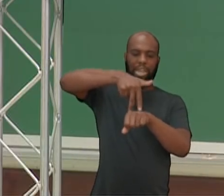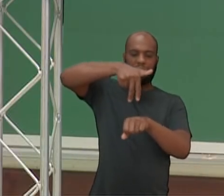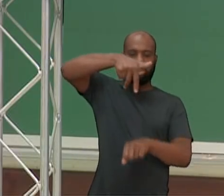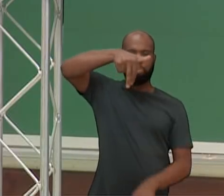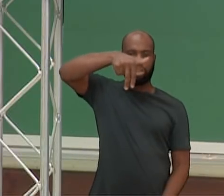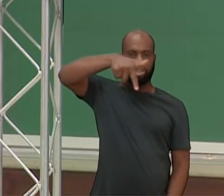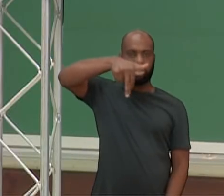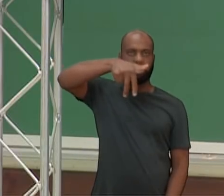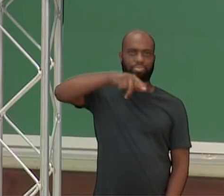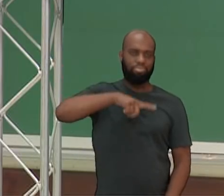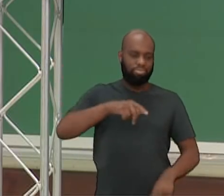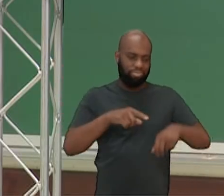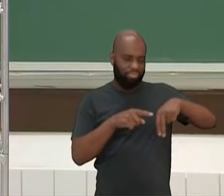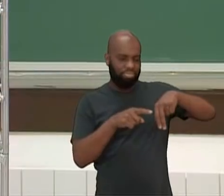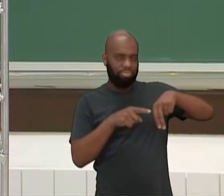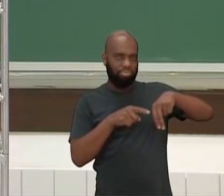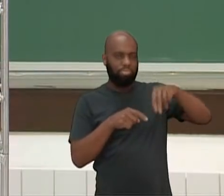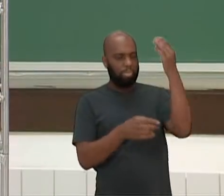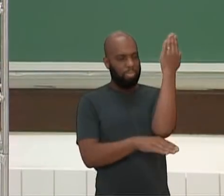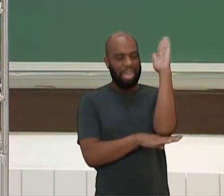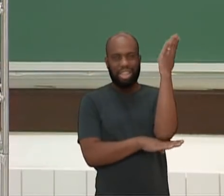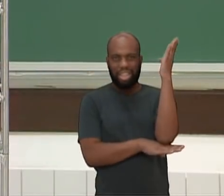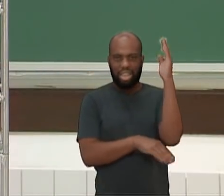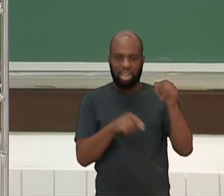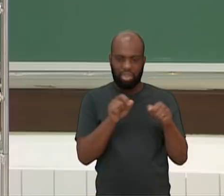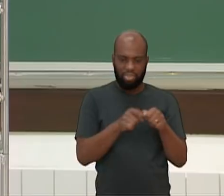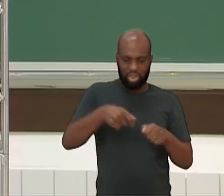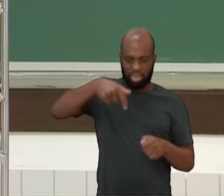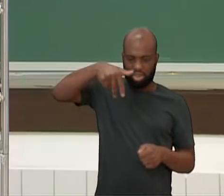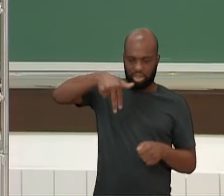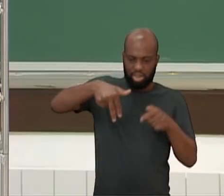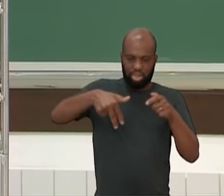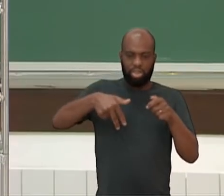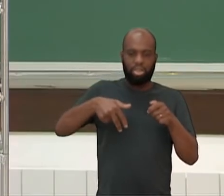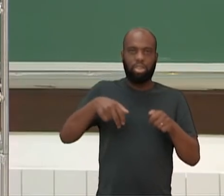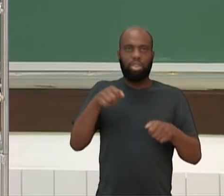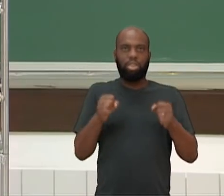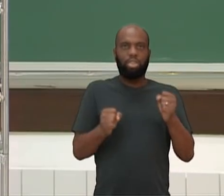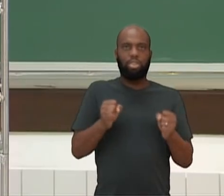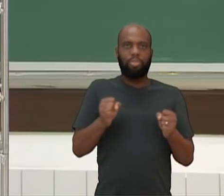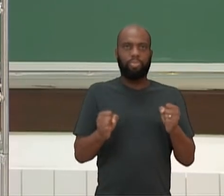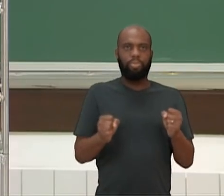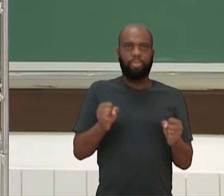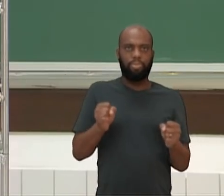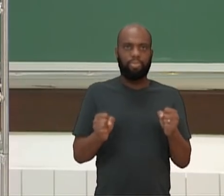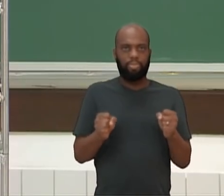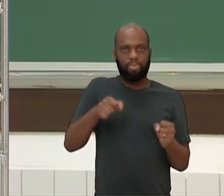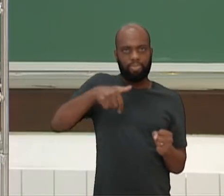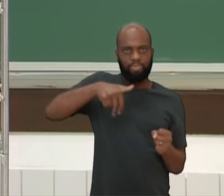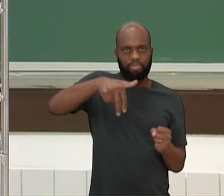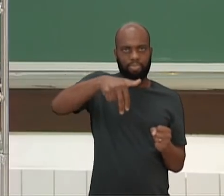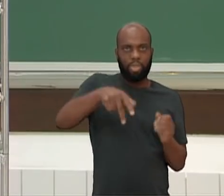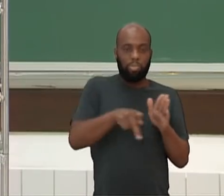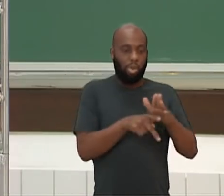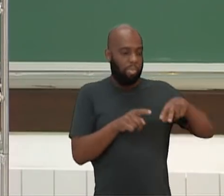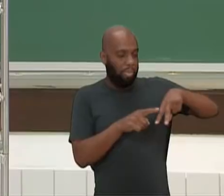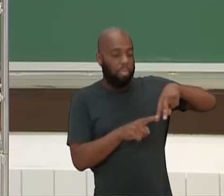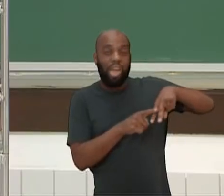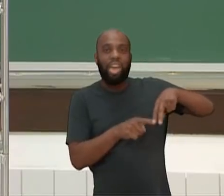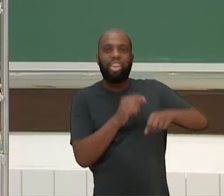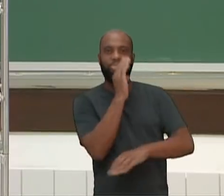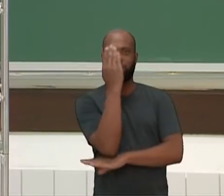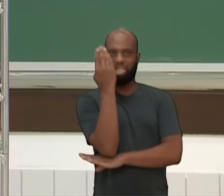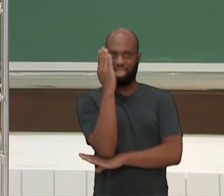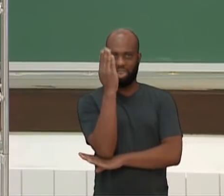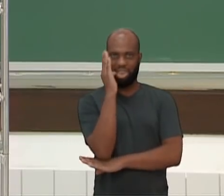pau lá na tribo dele ou na vila dele do que a gente ter uma perna de pau aqui na escola? Então, você vê que